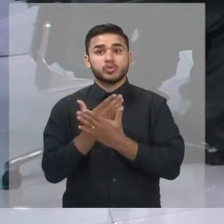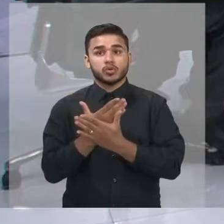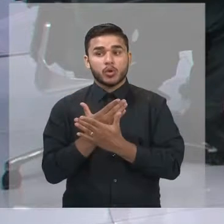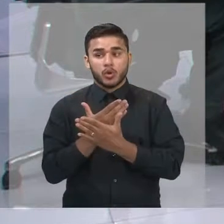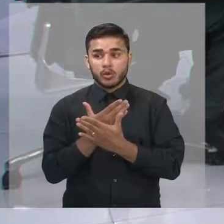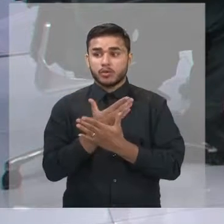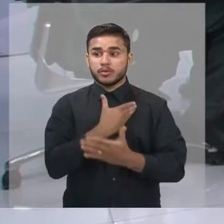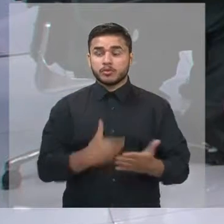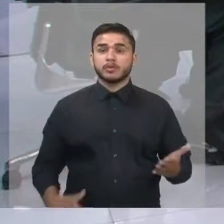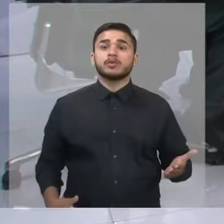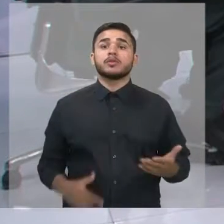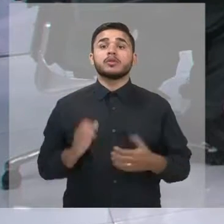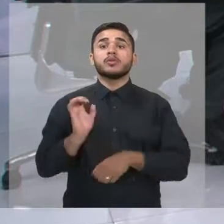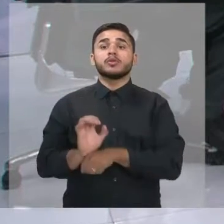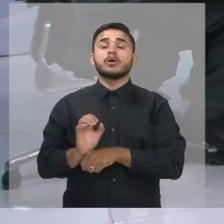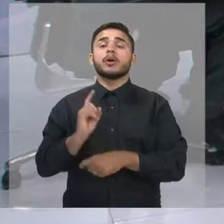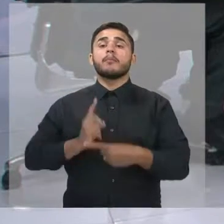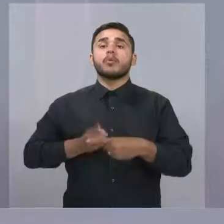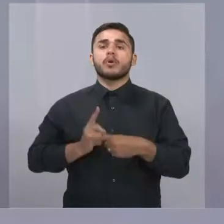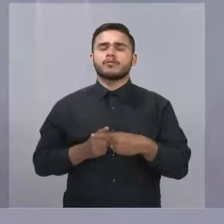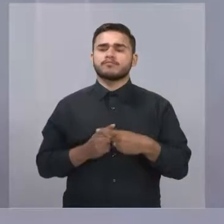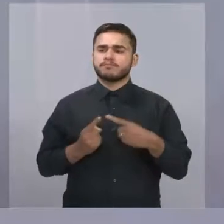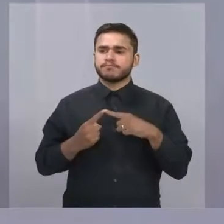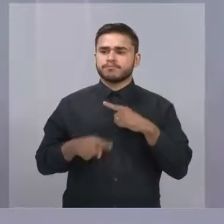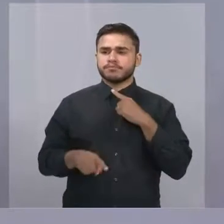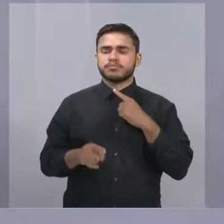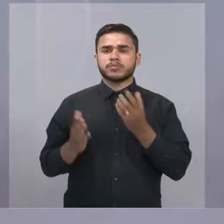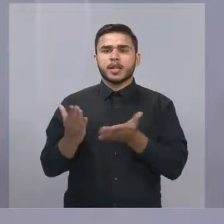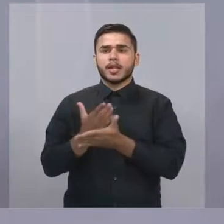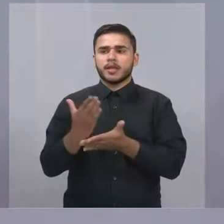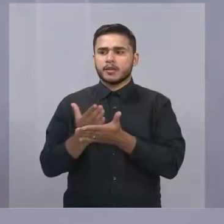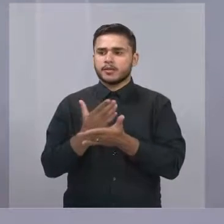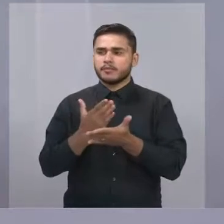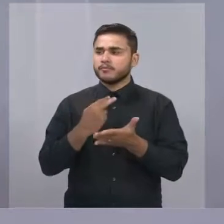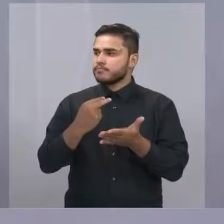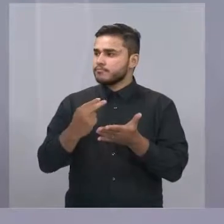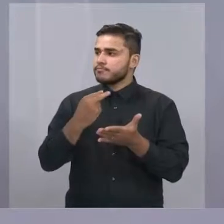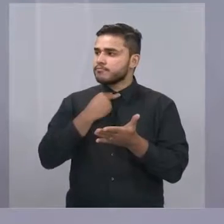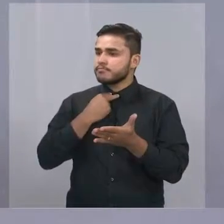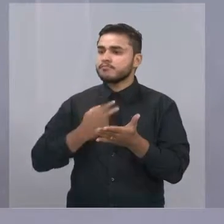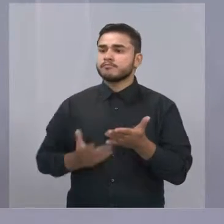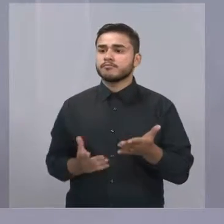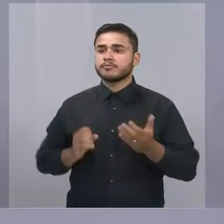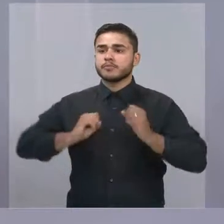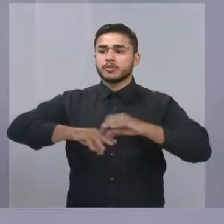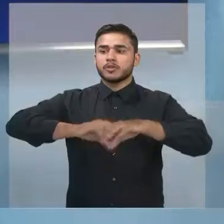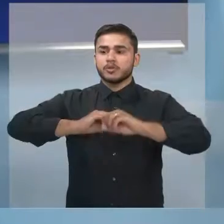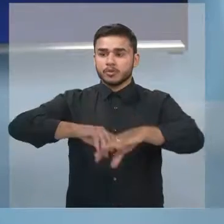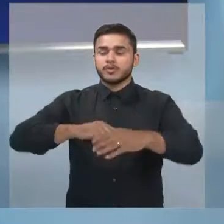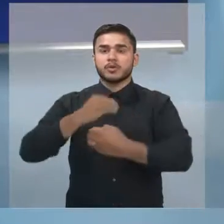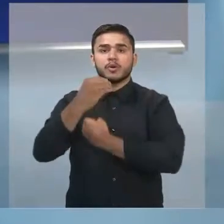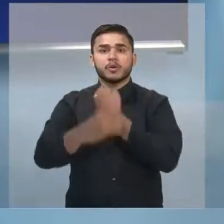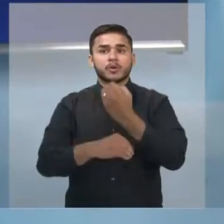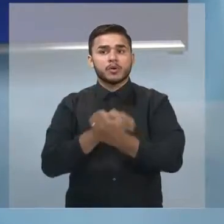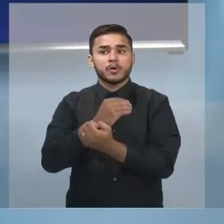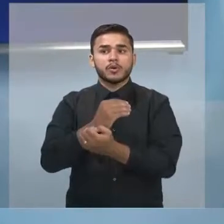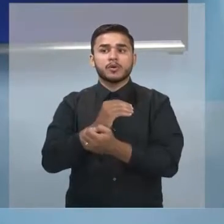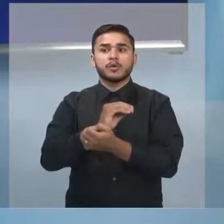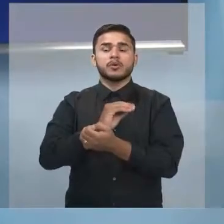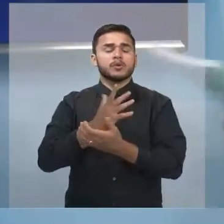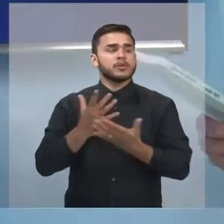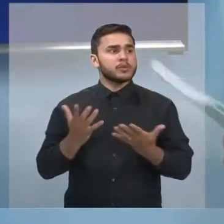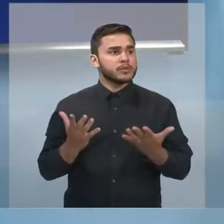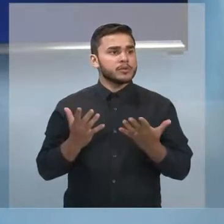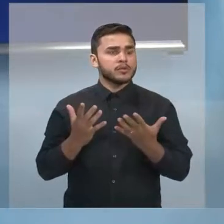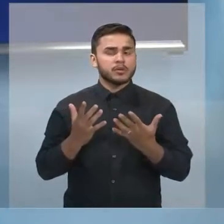porque também discordou de uma parte em que versava sobre educação sexual nas escolas. O